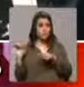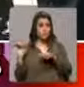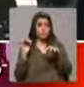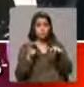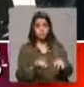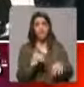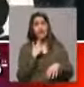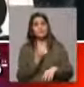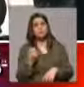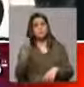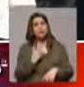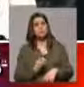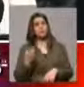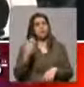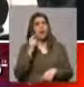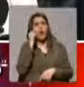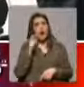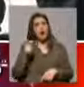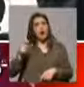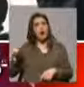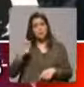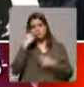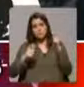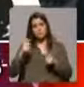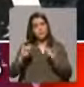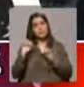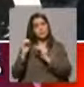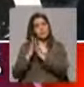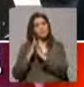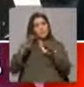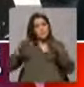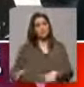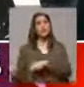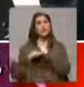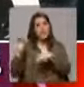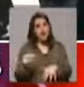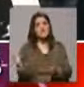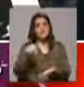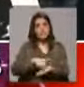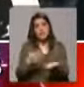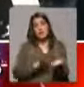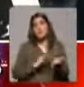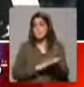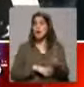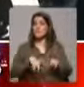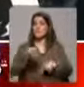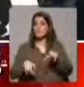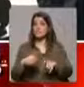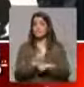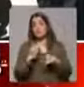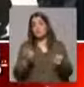mas mesmo muitos muçulmanos, João. Esta vigília veio dar razão às estatísticas que dizem que a Dinamarca é o